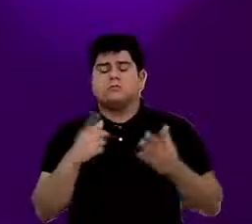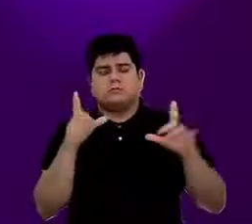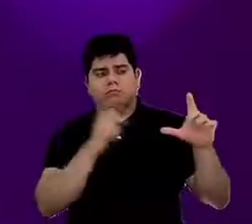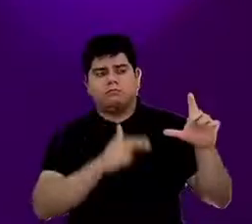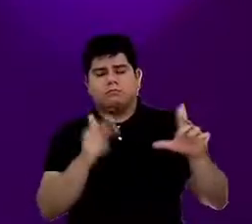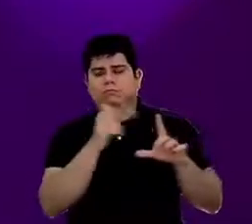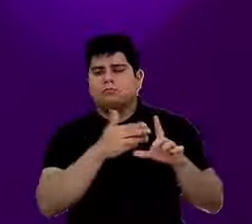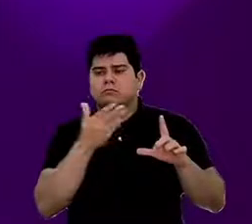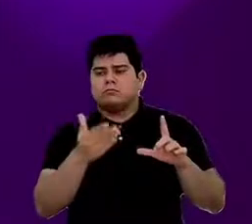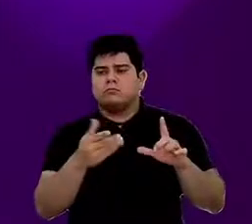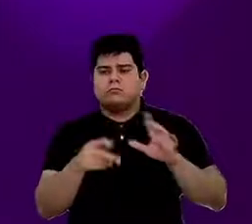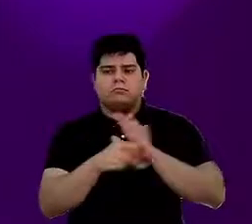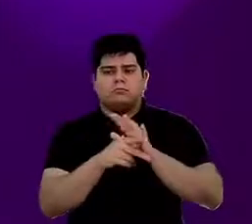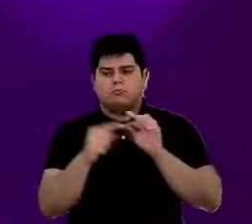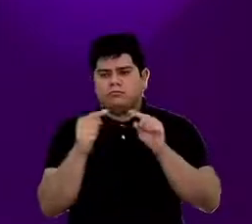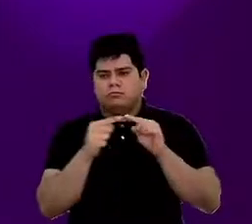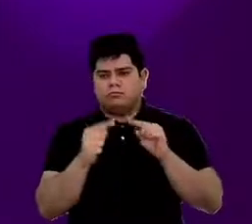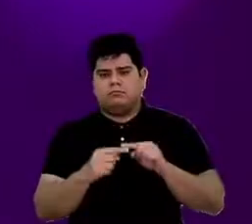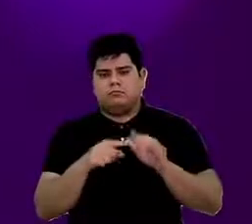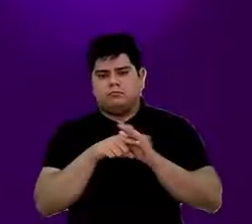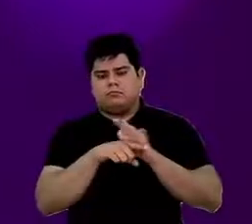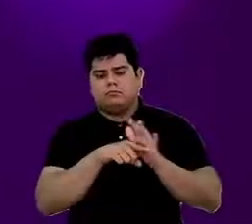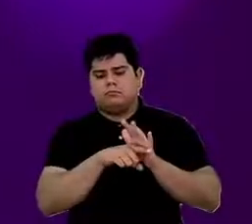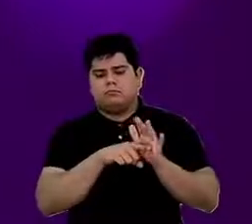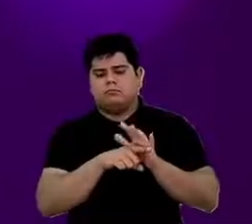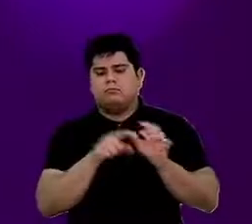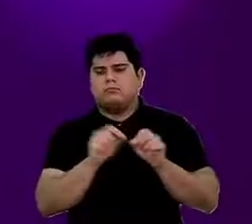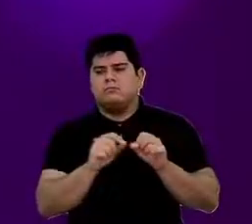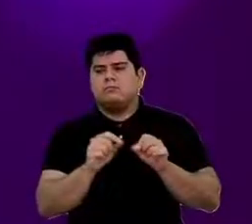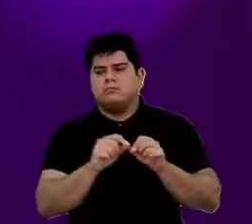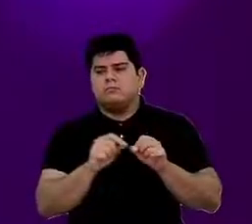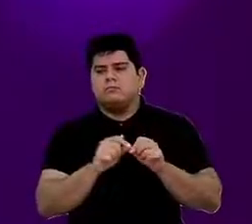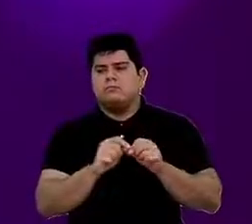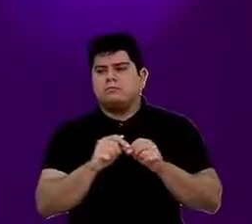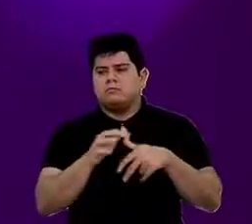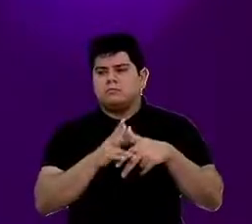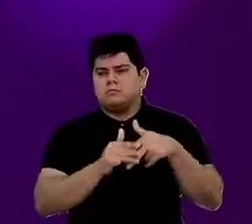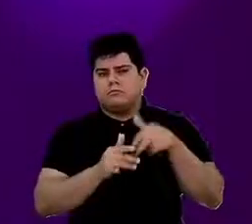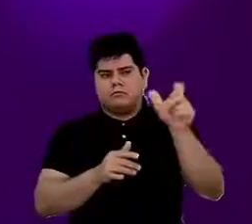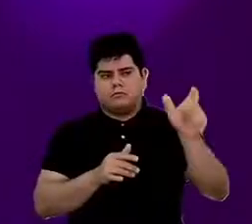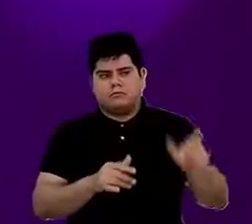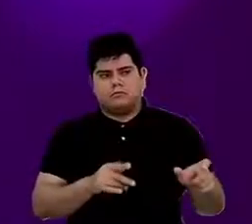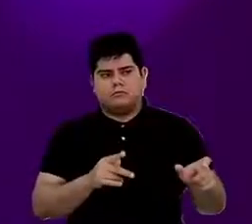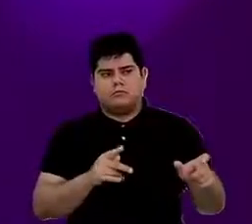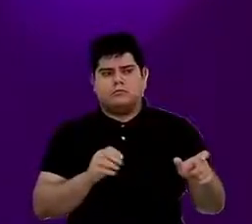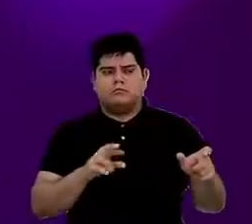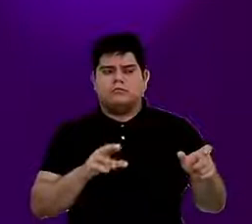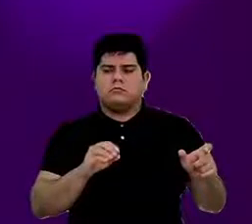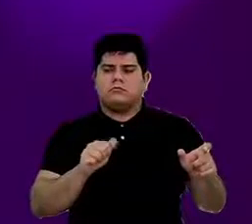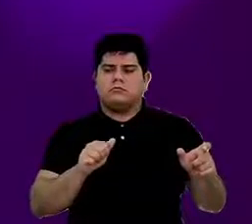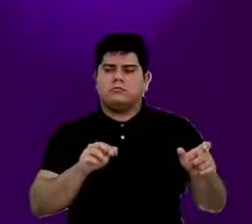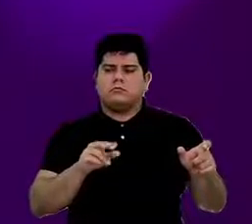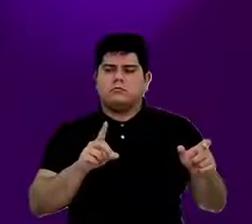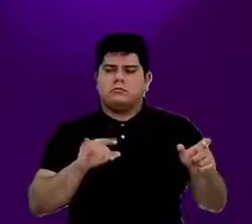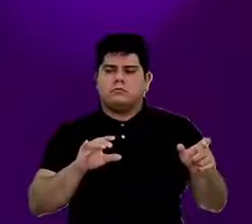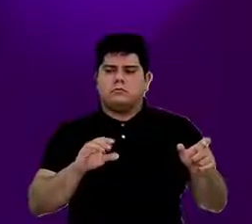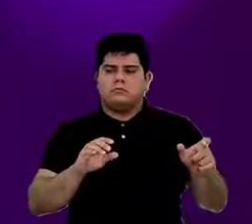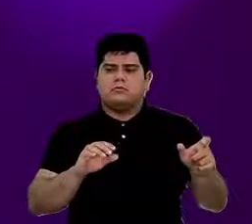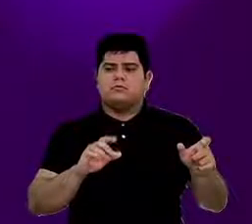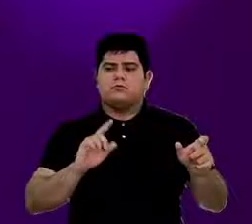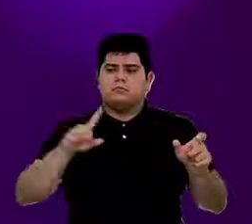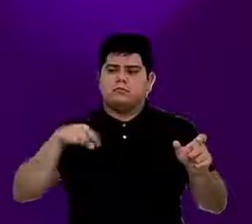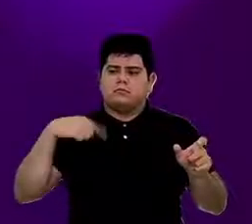e isso é típico, é um exame que a gente faz bastante, né? Paciente aqui do procardíaco com dor torácica após uma notícia